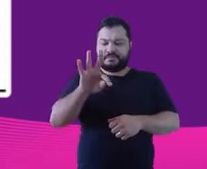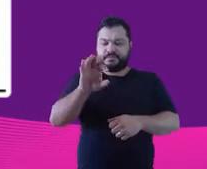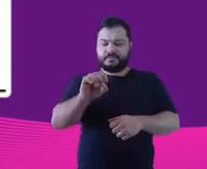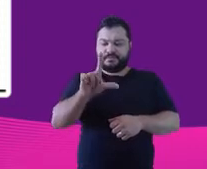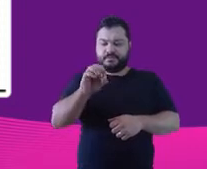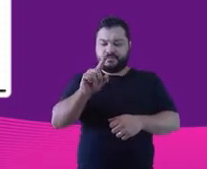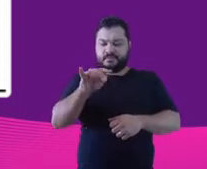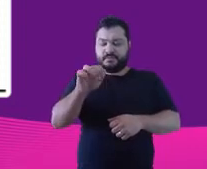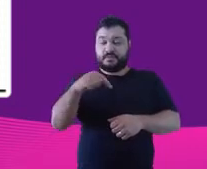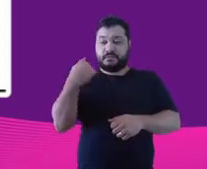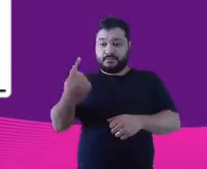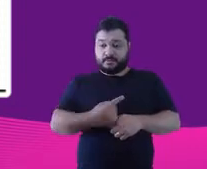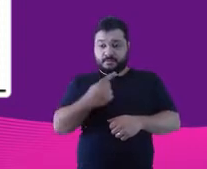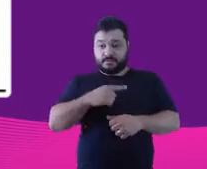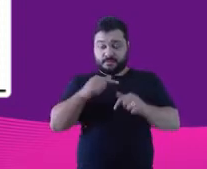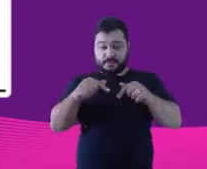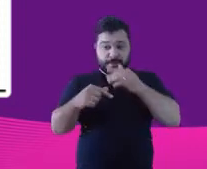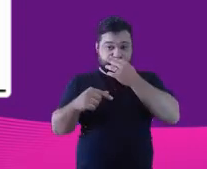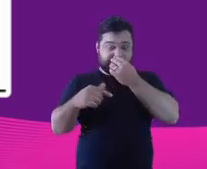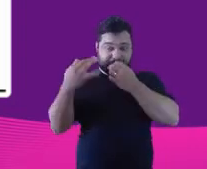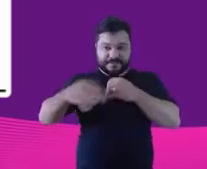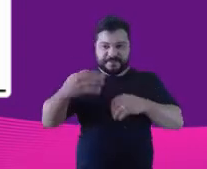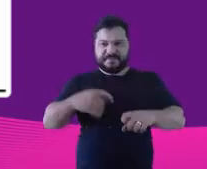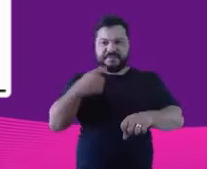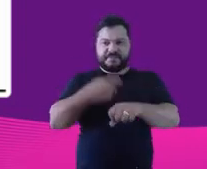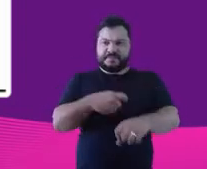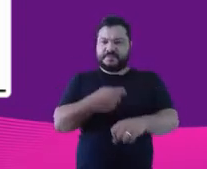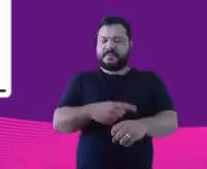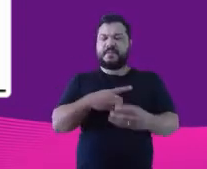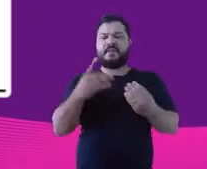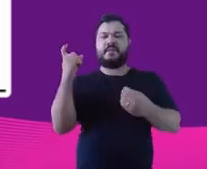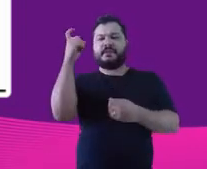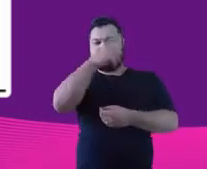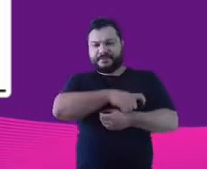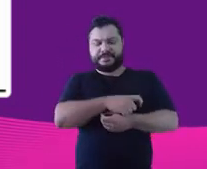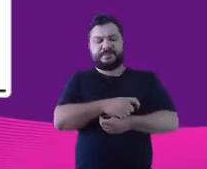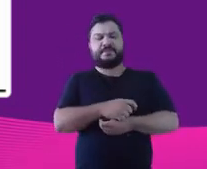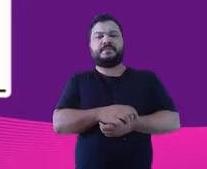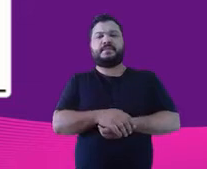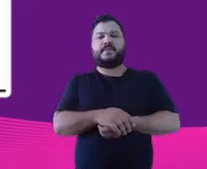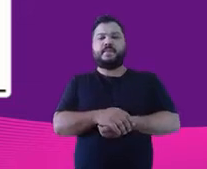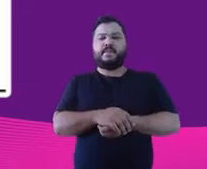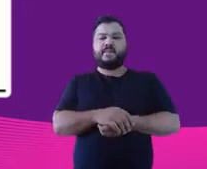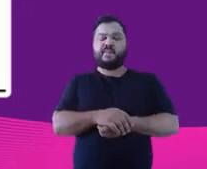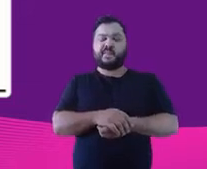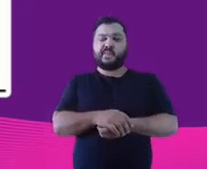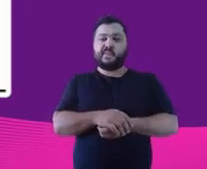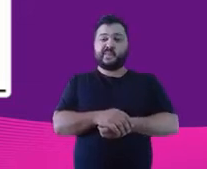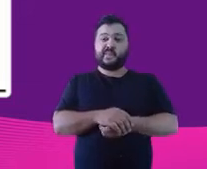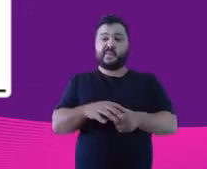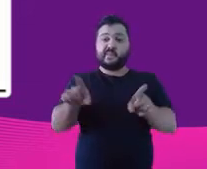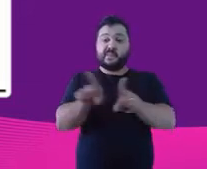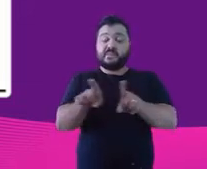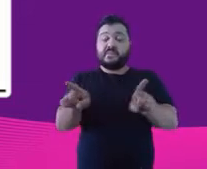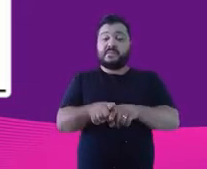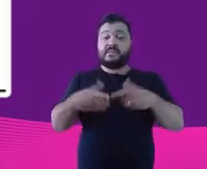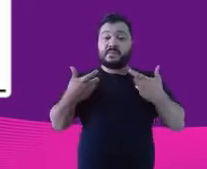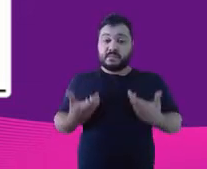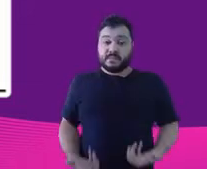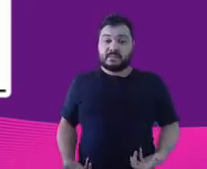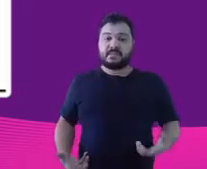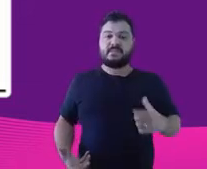para a gente, além da dor óssea, ele tinha bastante dificuldade para deambular, ele tinha também um cansaço associado